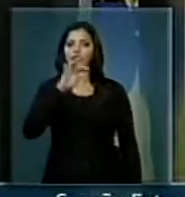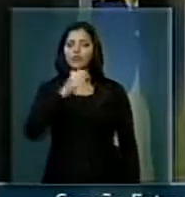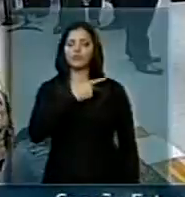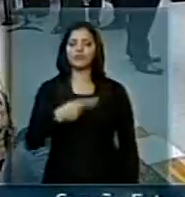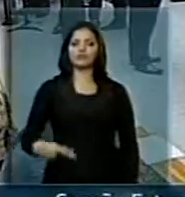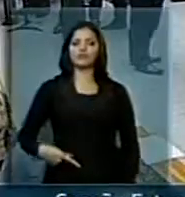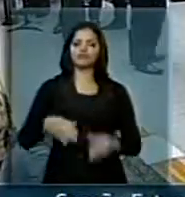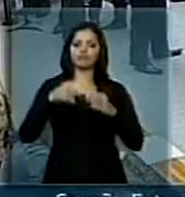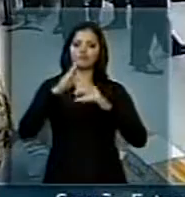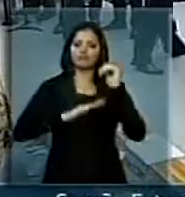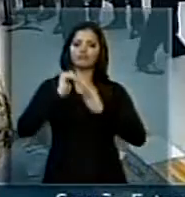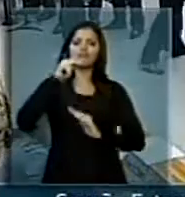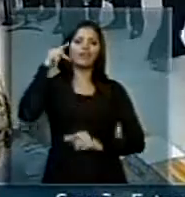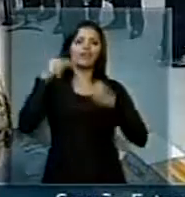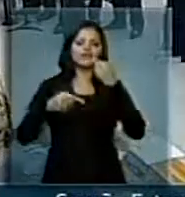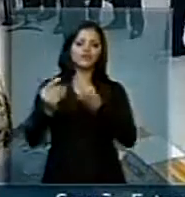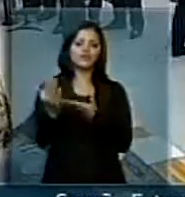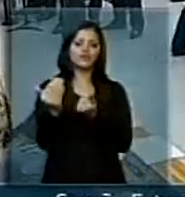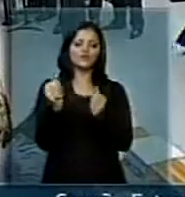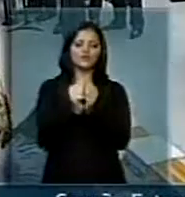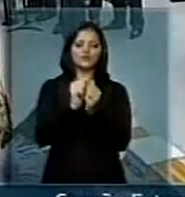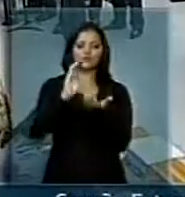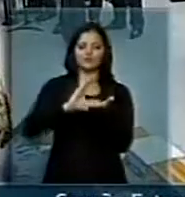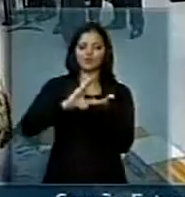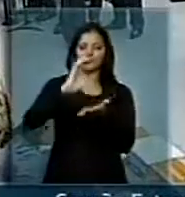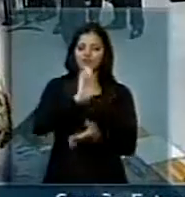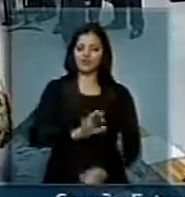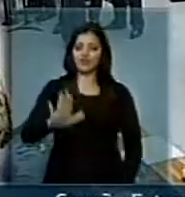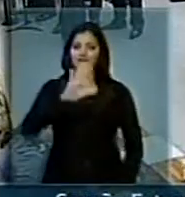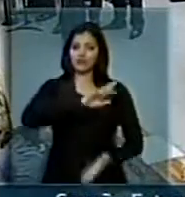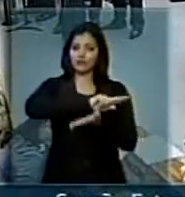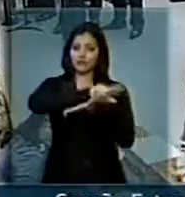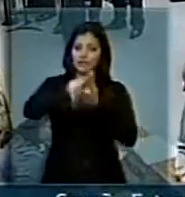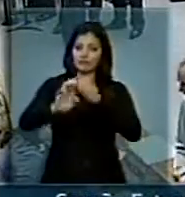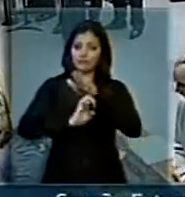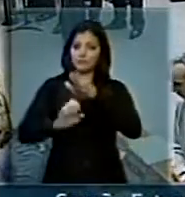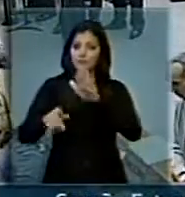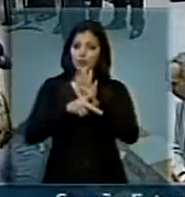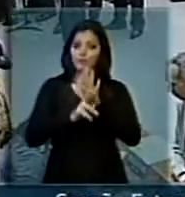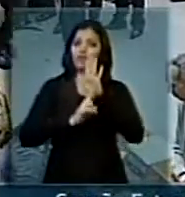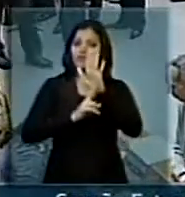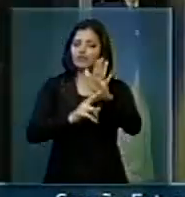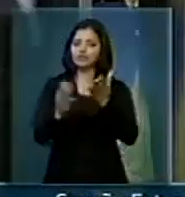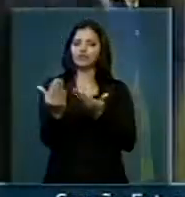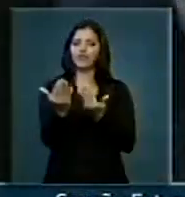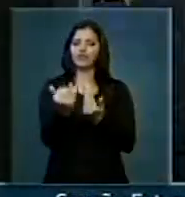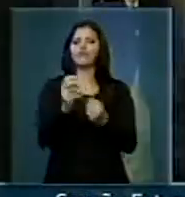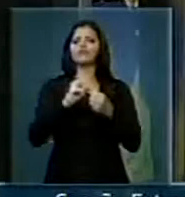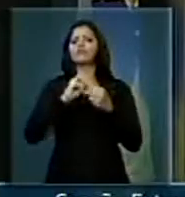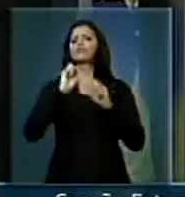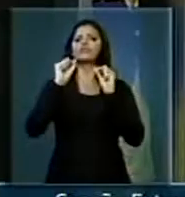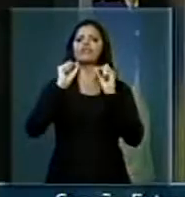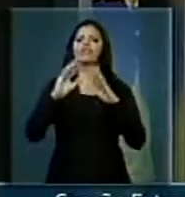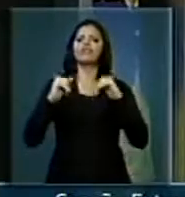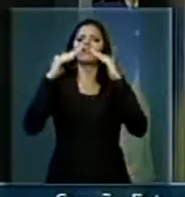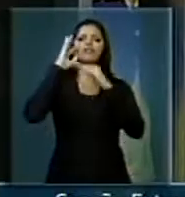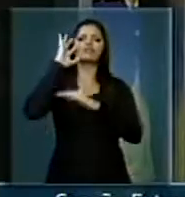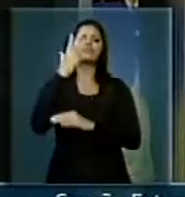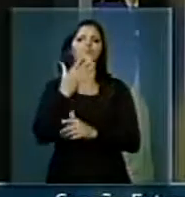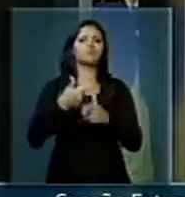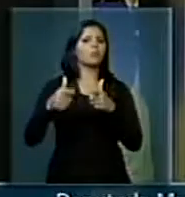da Juventude, que junto com o Conselho Nacional e com as diversas entidades representativas fizeram com que nós